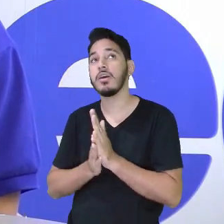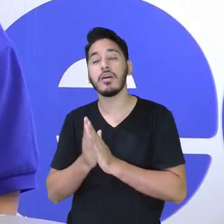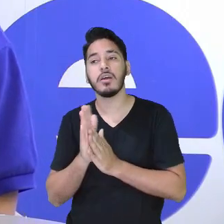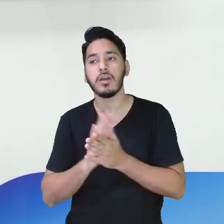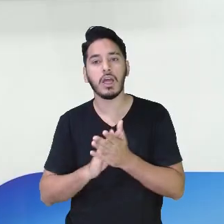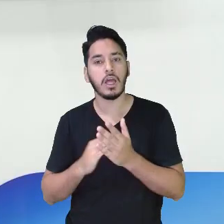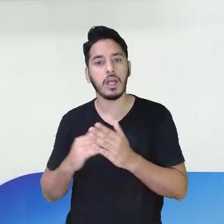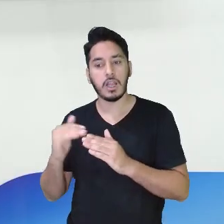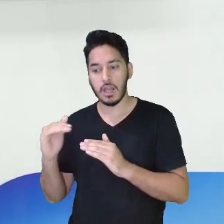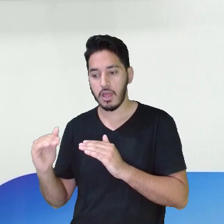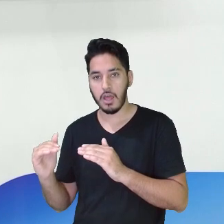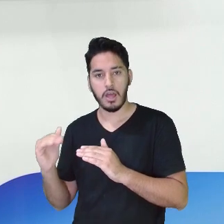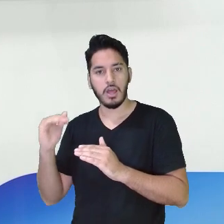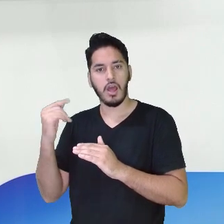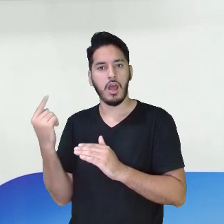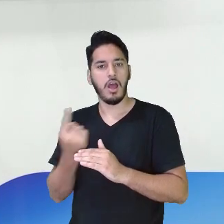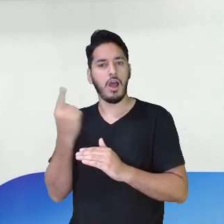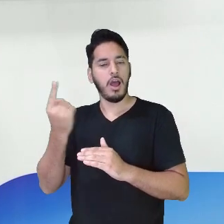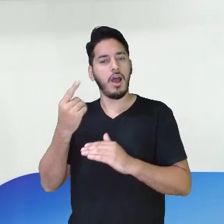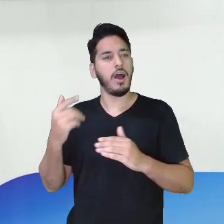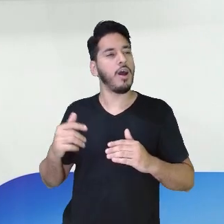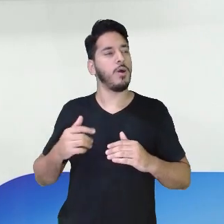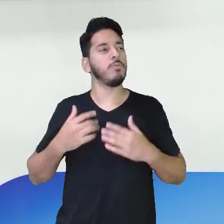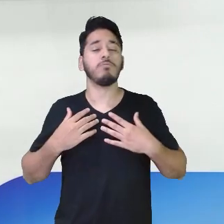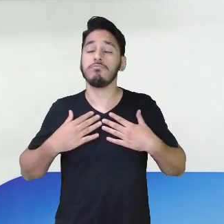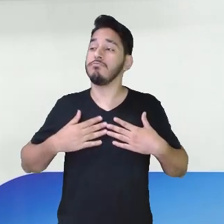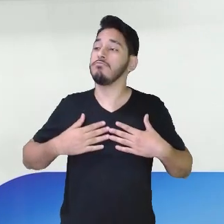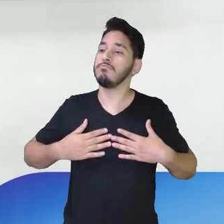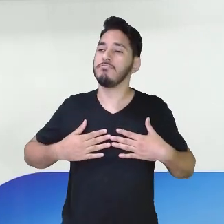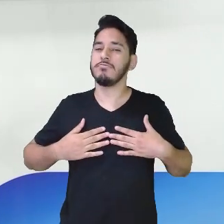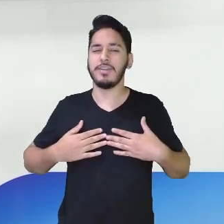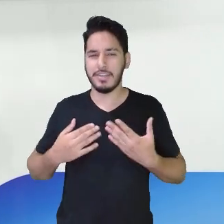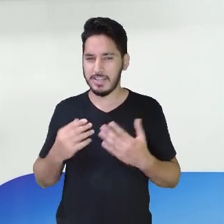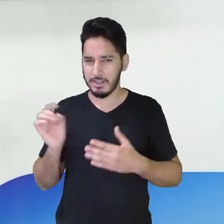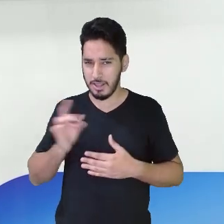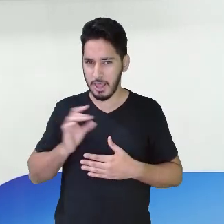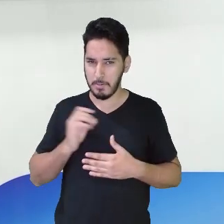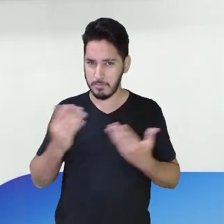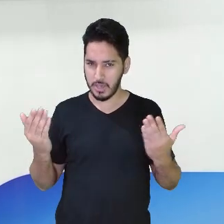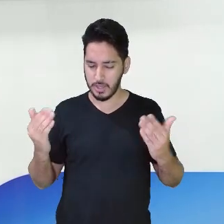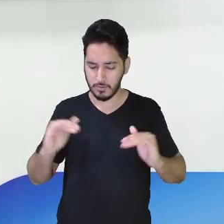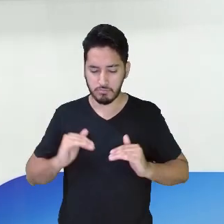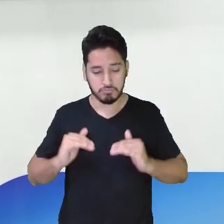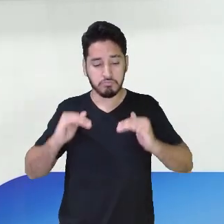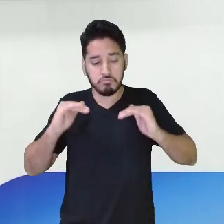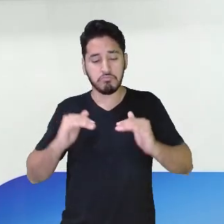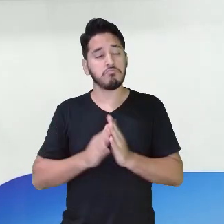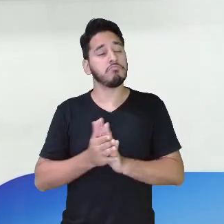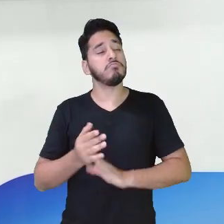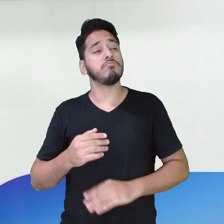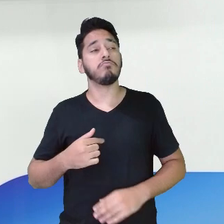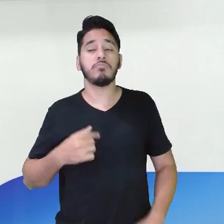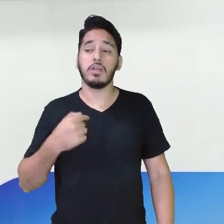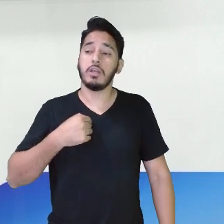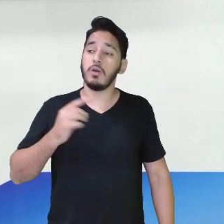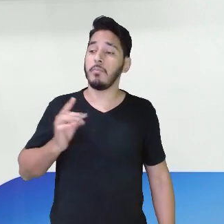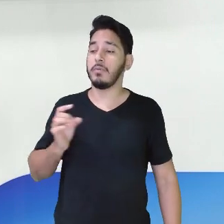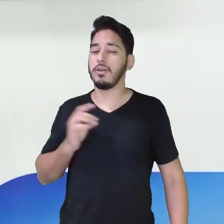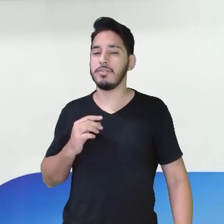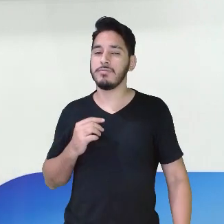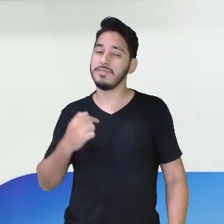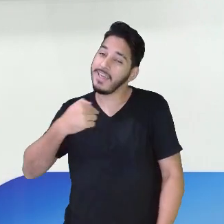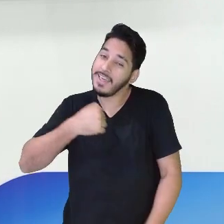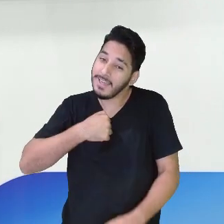professora? grande, né? Ele é alto assim. Então, para que ele vai ter medo, né? Um Pra quê? rapaz daquele tamanho, a gente que não assim é